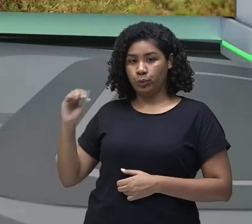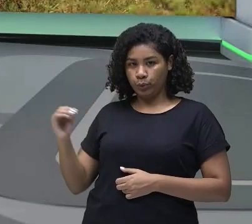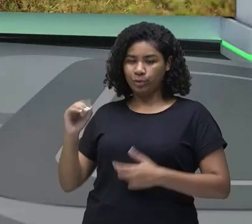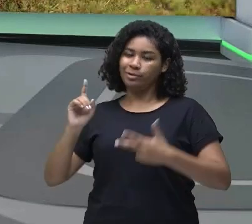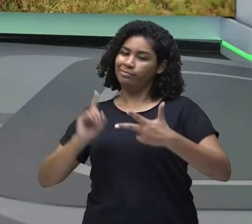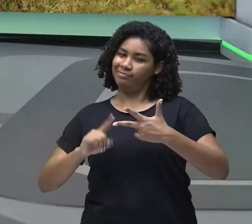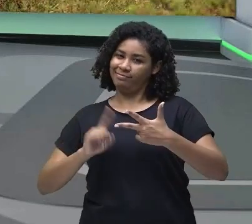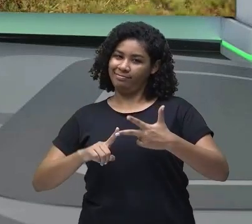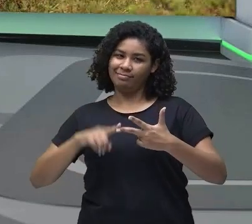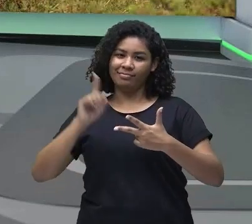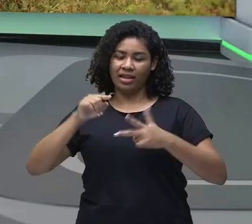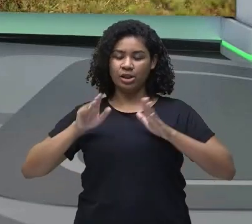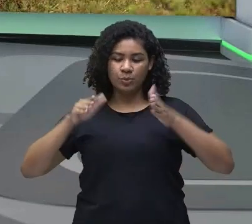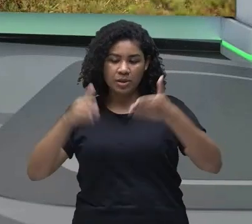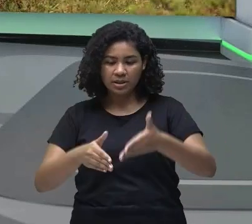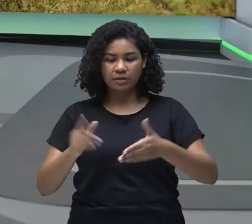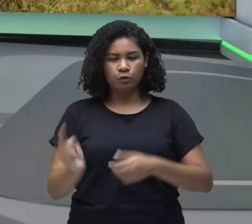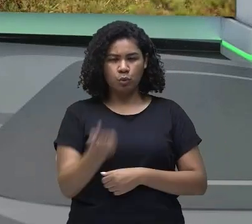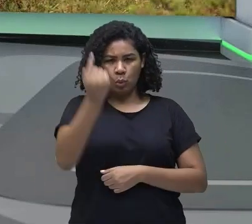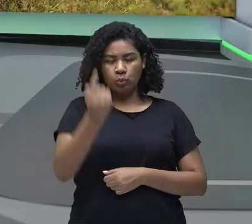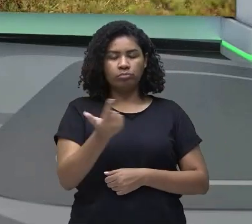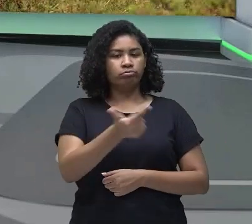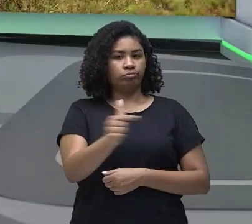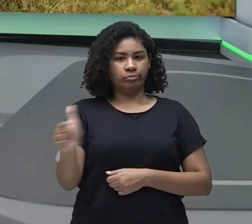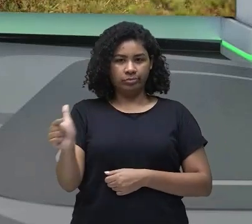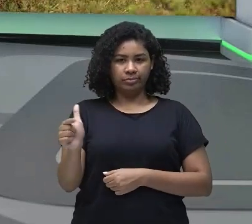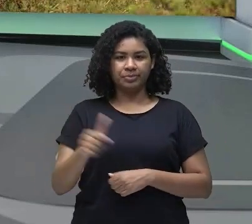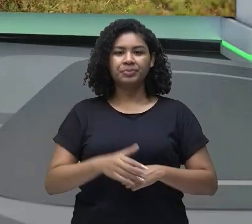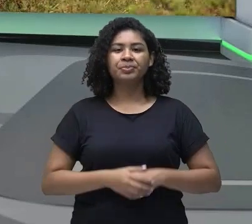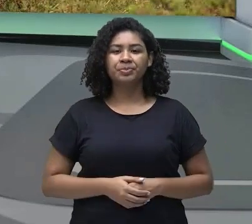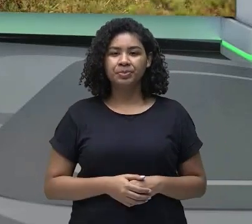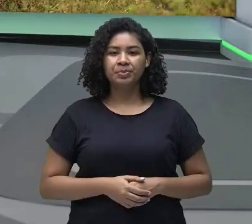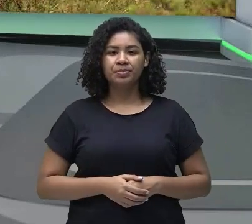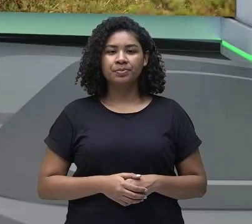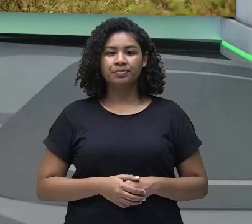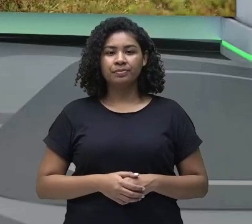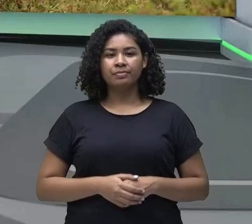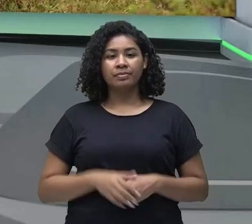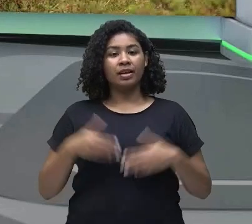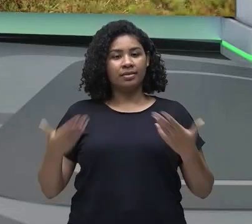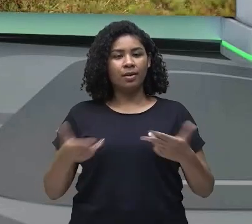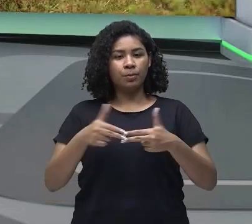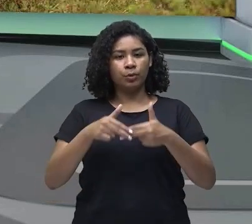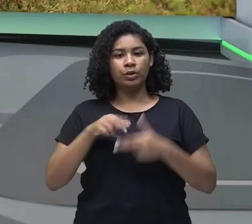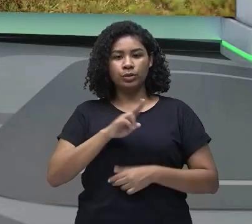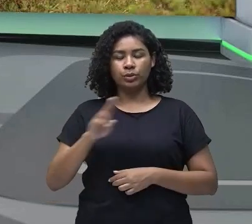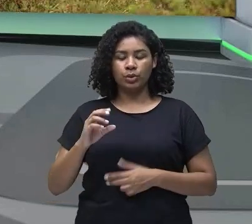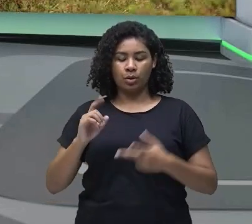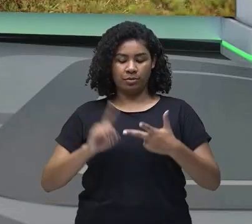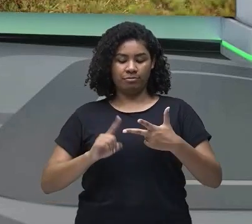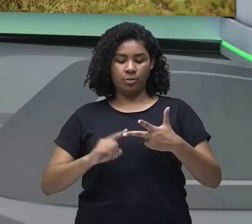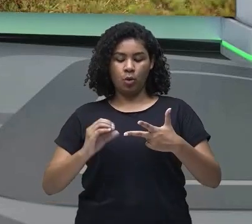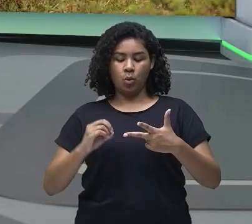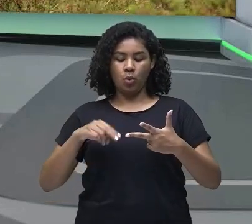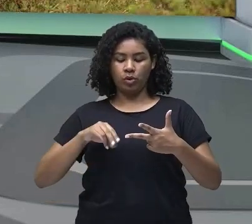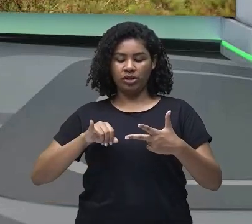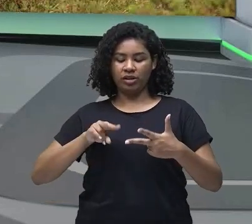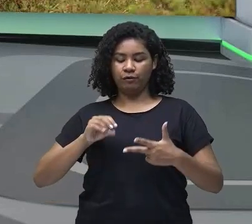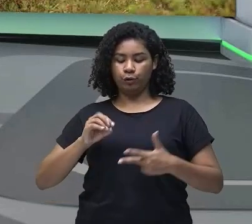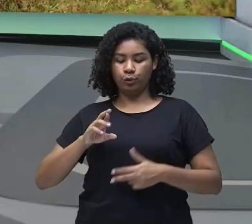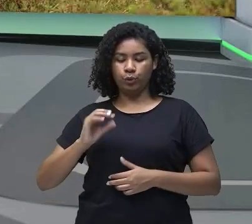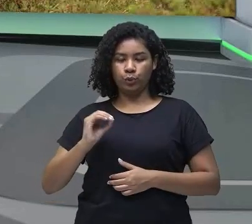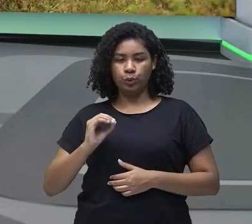tem uma dieta específica, não come só uma coisa. Então, seres onívoros, onde nós humanos nos